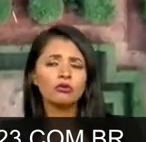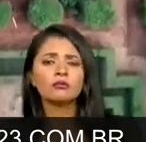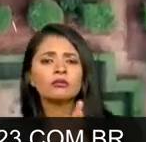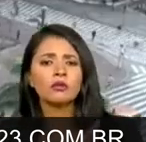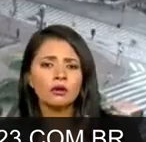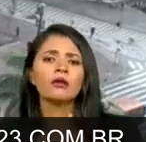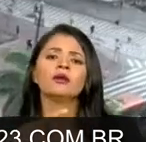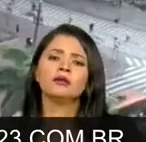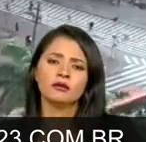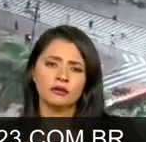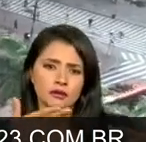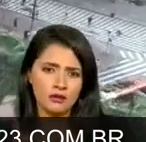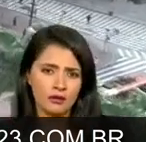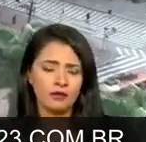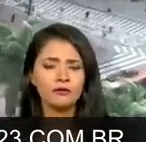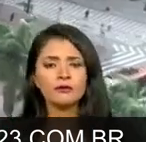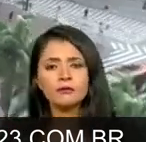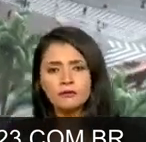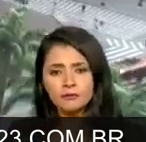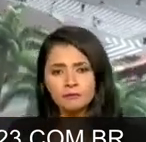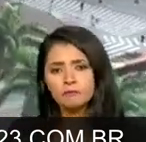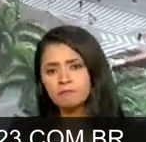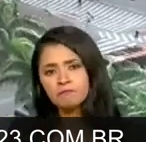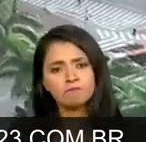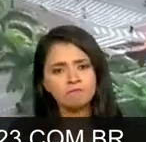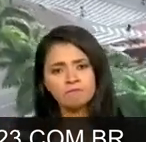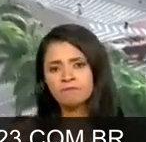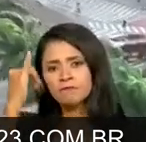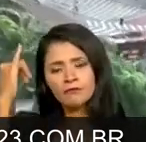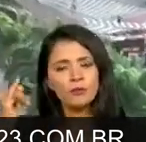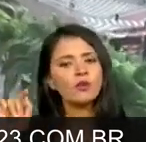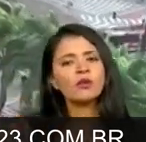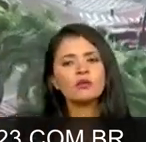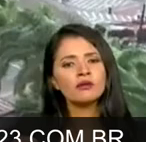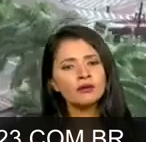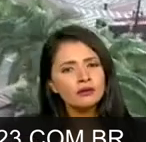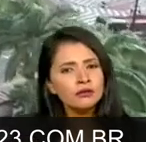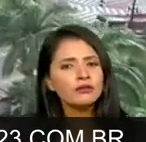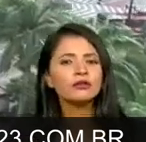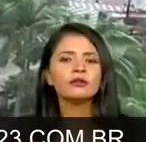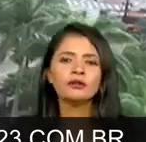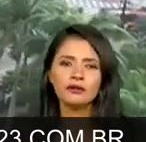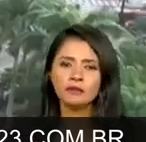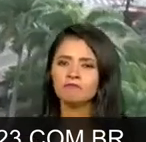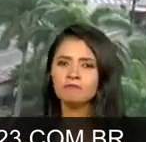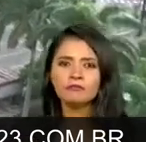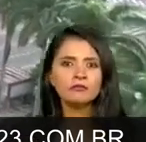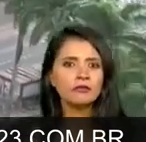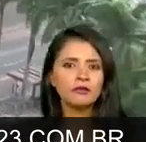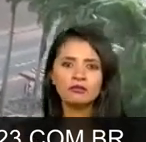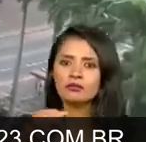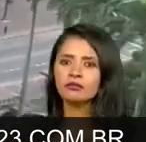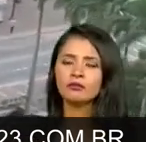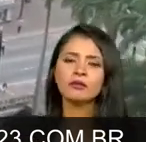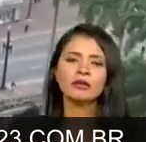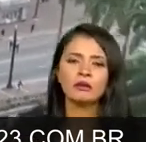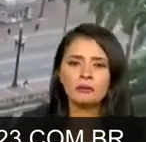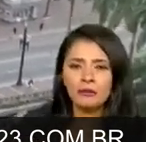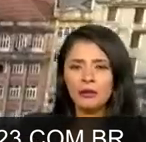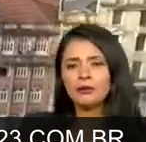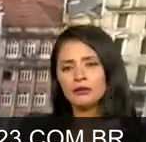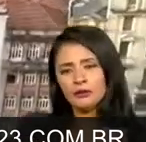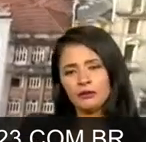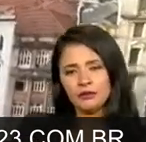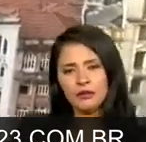resultado essa cidade tão importante em termos de magnitude econômica e também